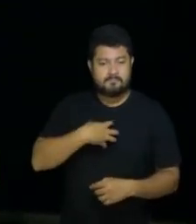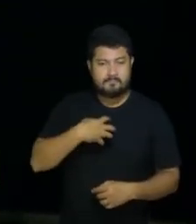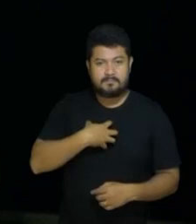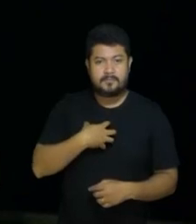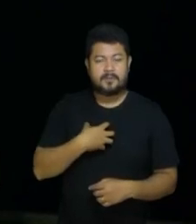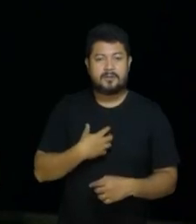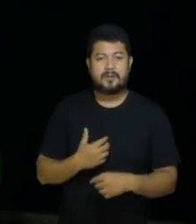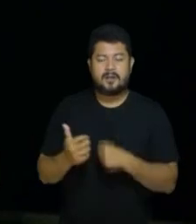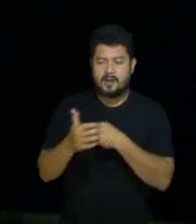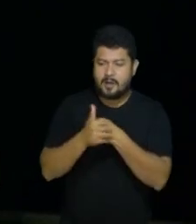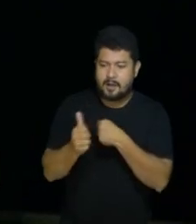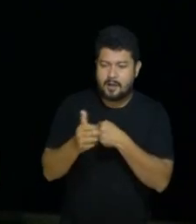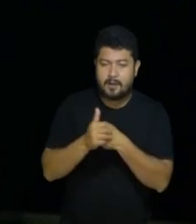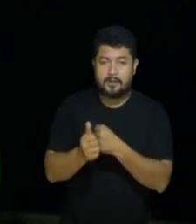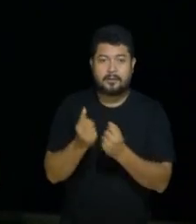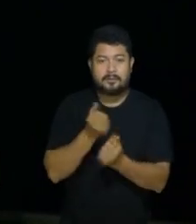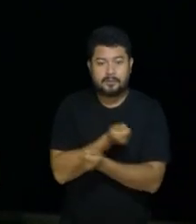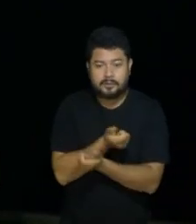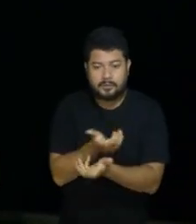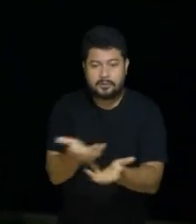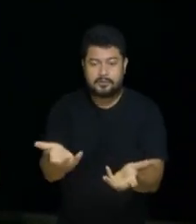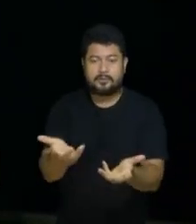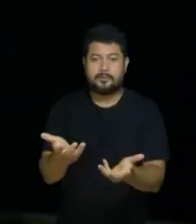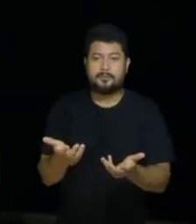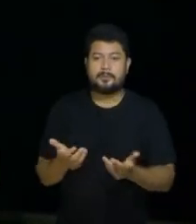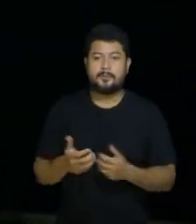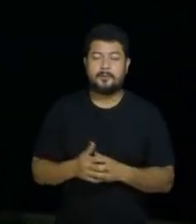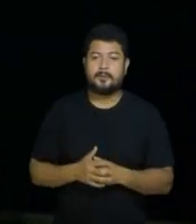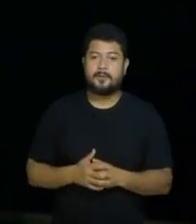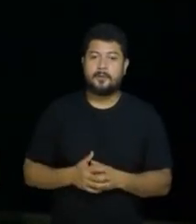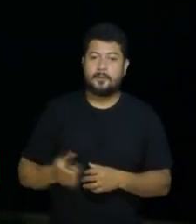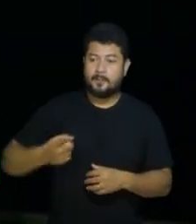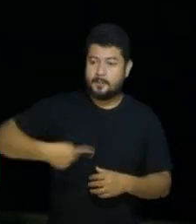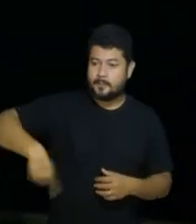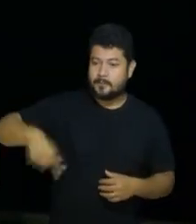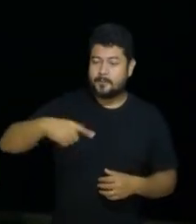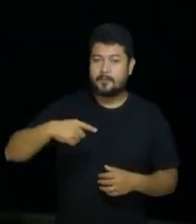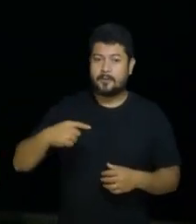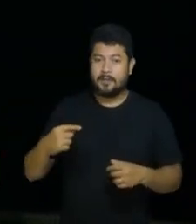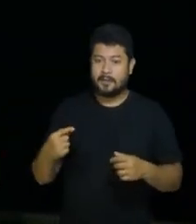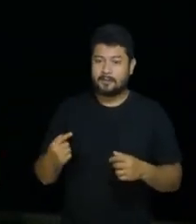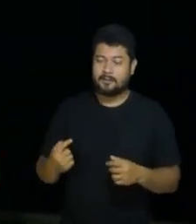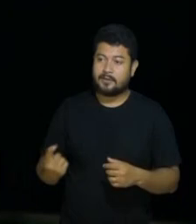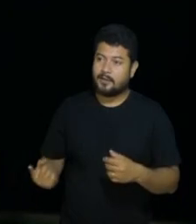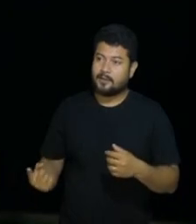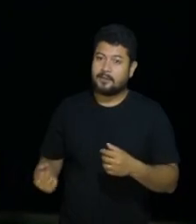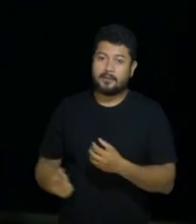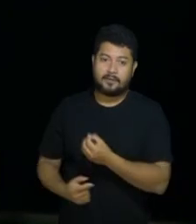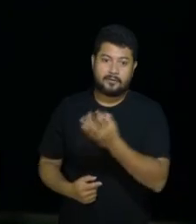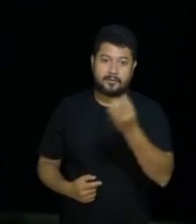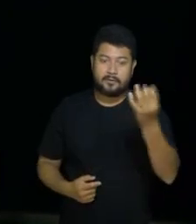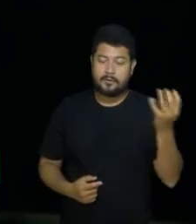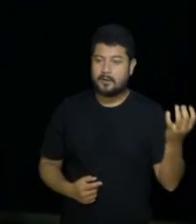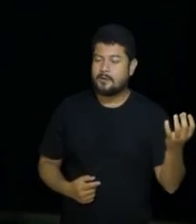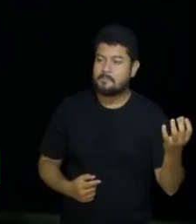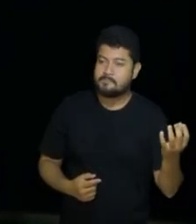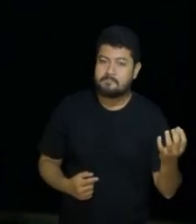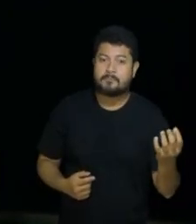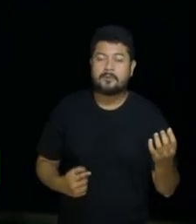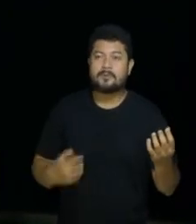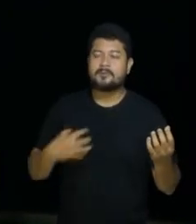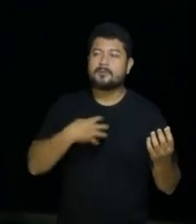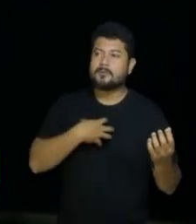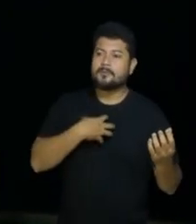genuíno a cada um de nós. Deputado Napoleão, nós saímos daqui, deputado Marcos da Rosa, não tenha dúvida alguma, nos